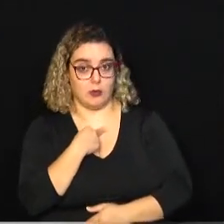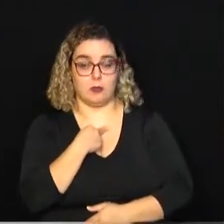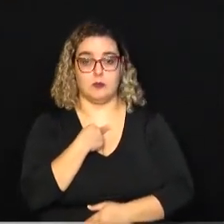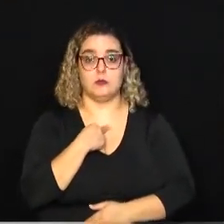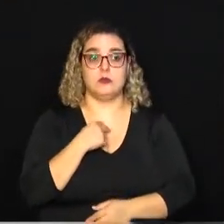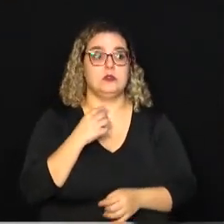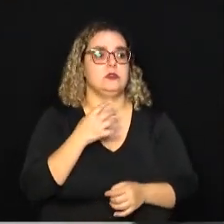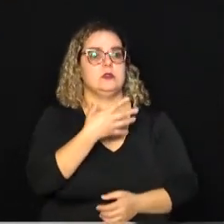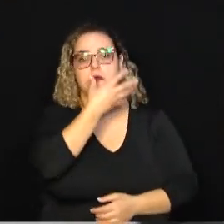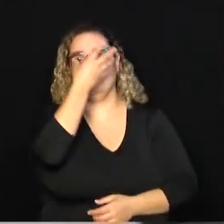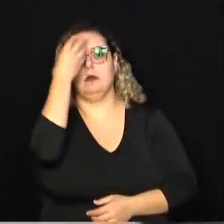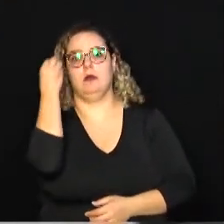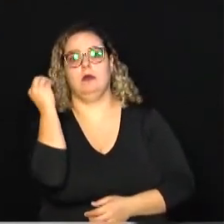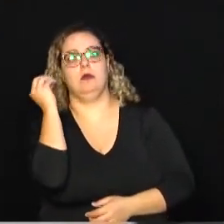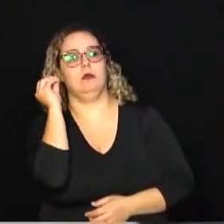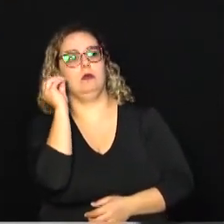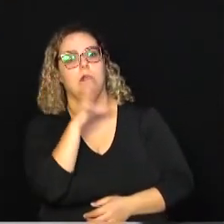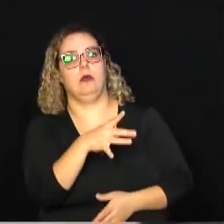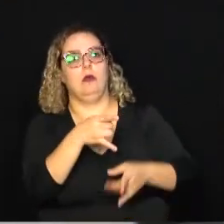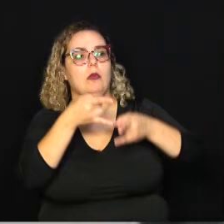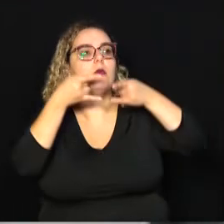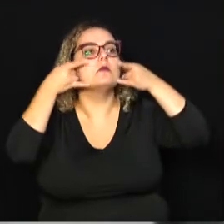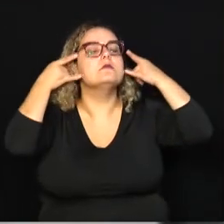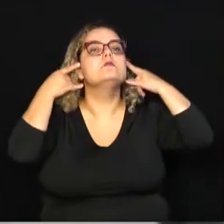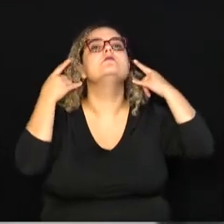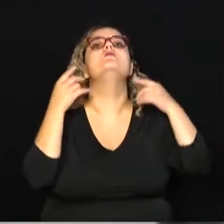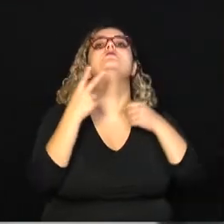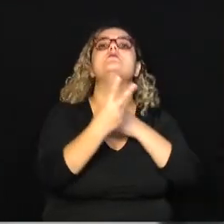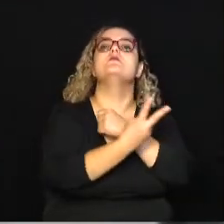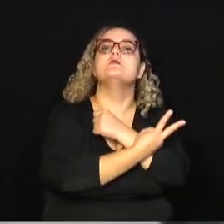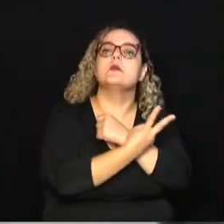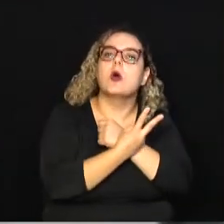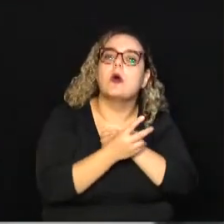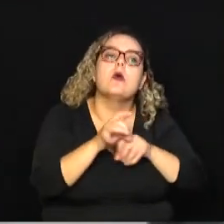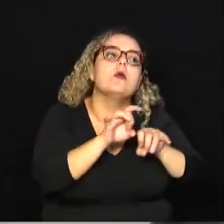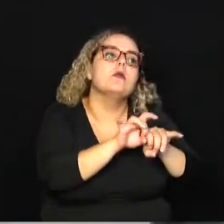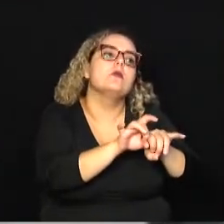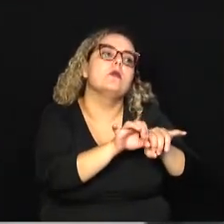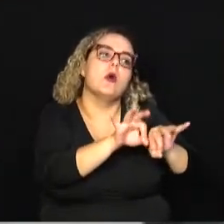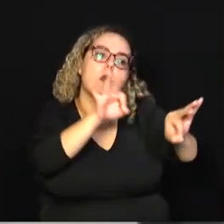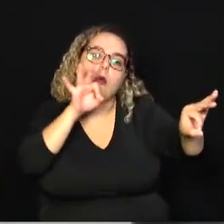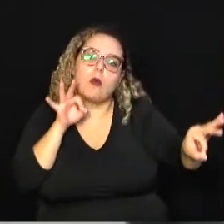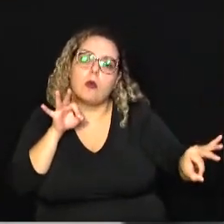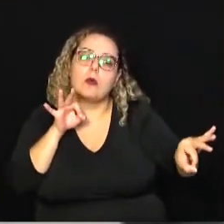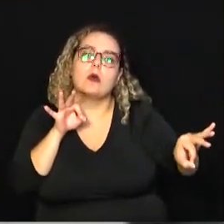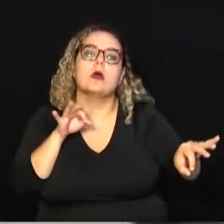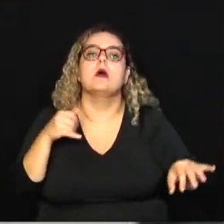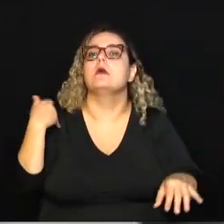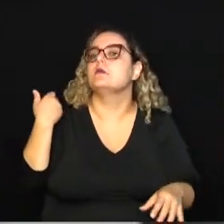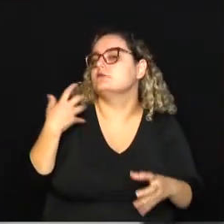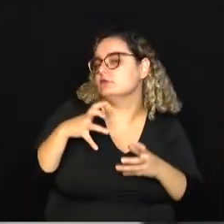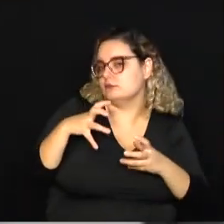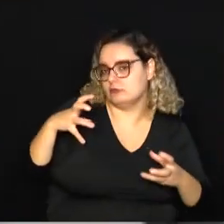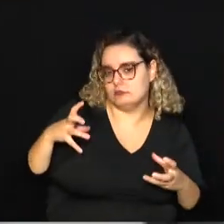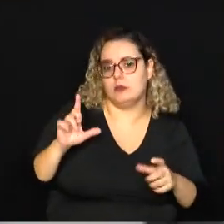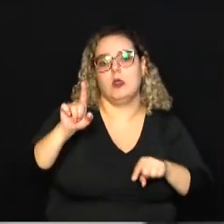proteção e isolamento depois da vacina. Isso é muito importante para quem já vacinou, para as pessoas idosas, para as pessoas